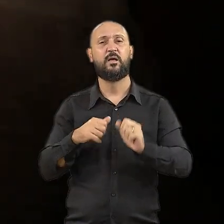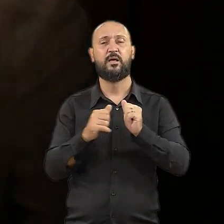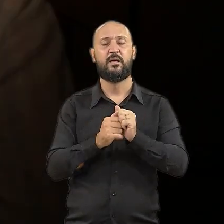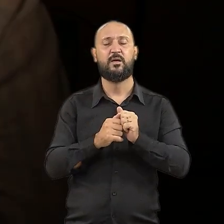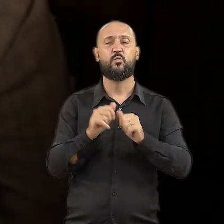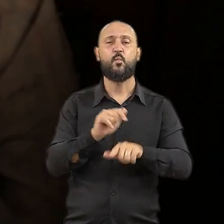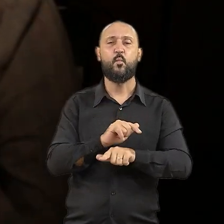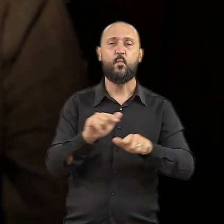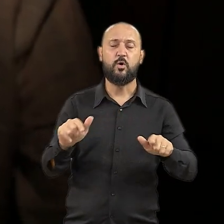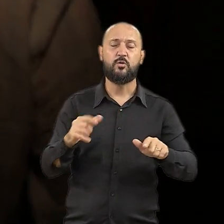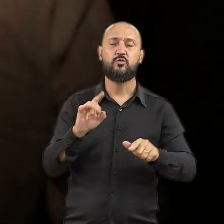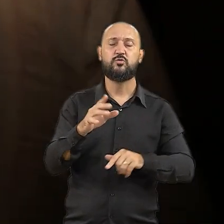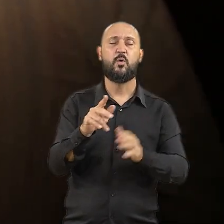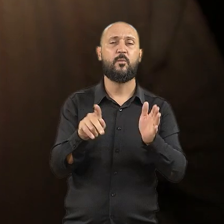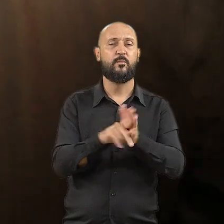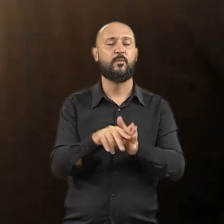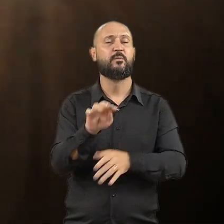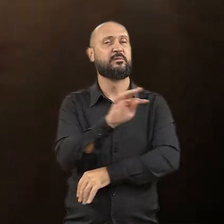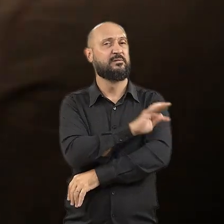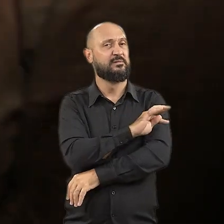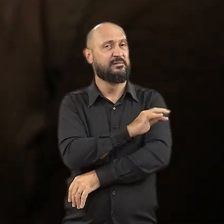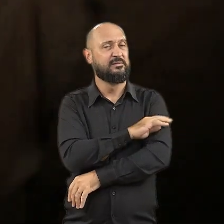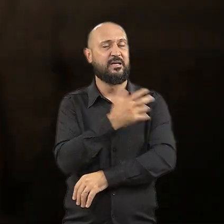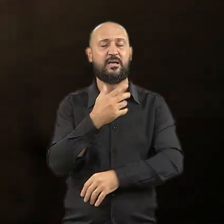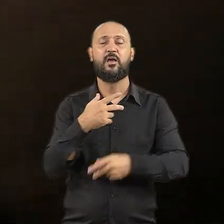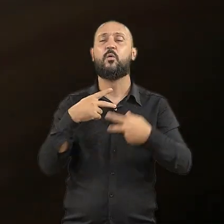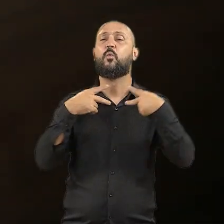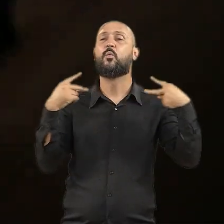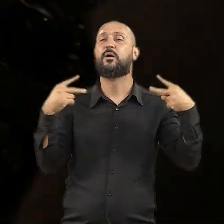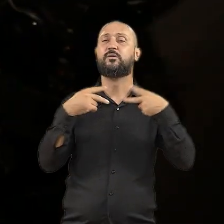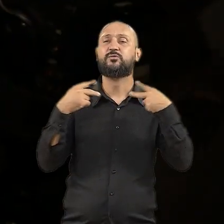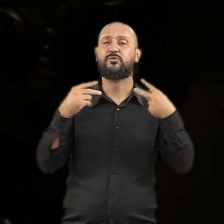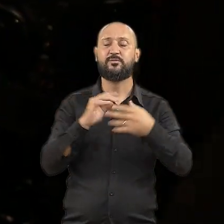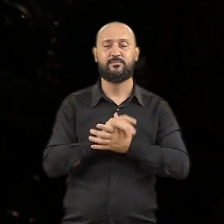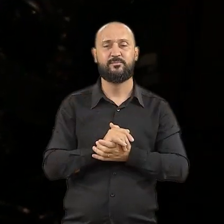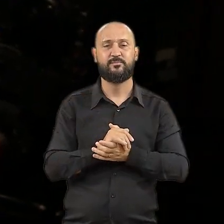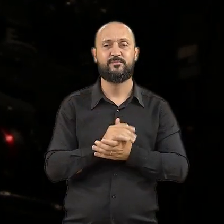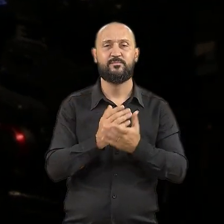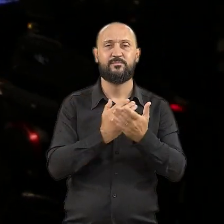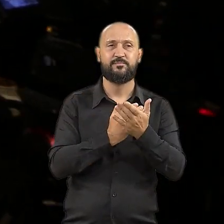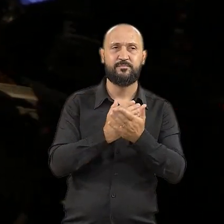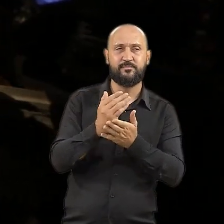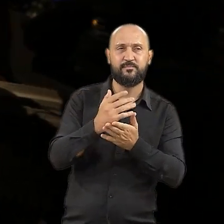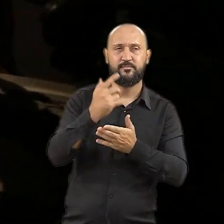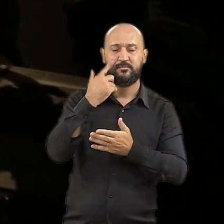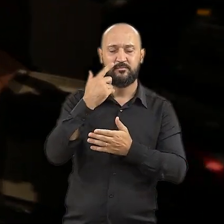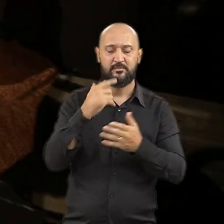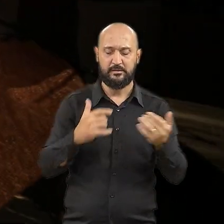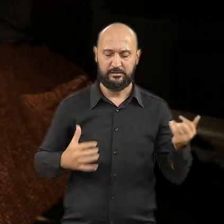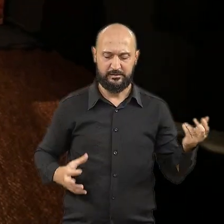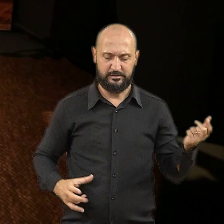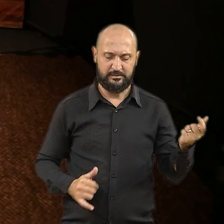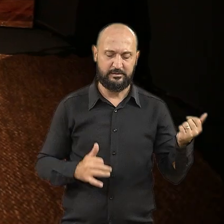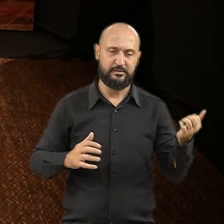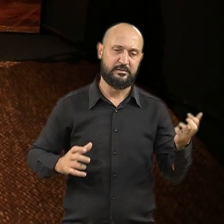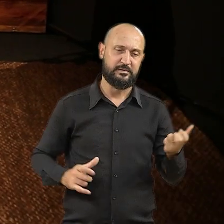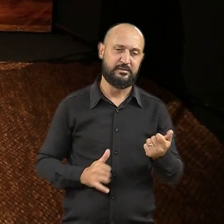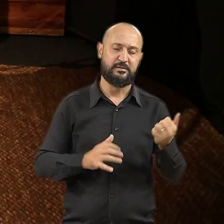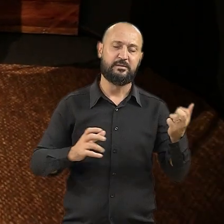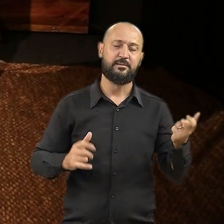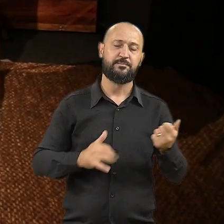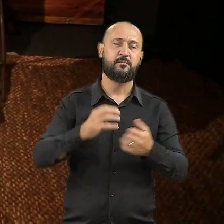plateia ainda ali, tudo vazio, só os técnicos, garçons e os caras da música. Ele começou a solar